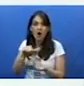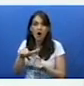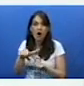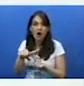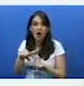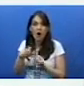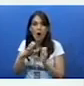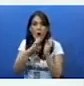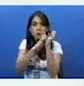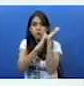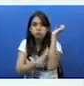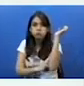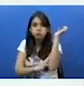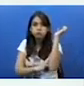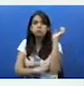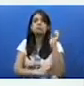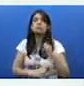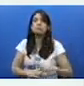coco vira